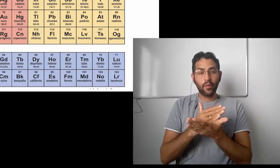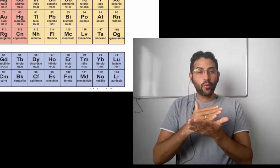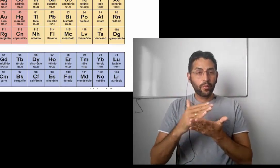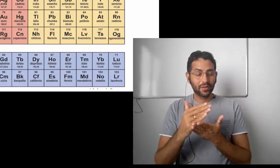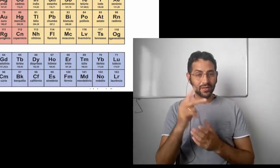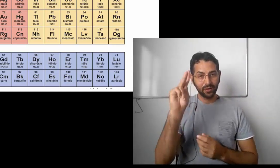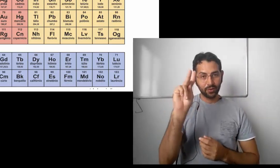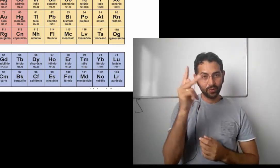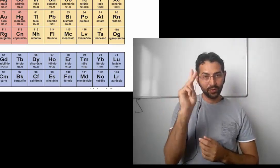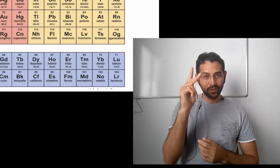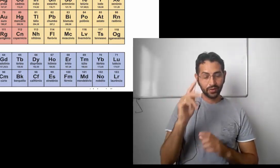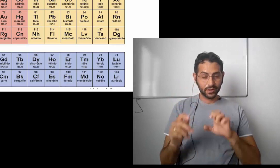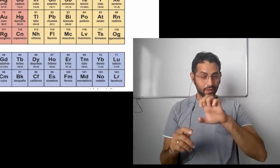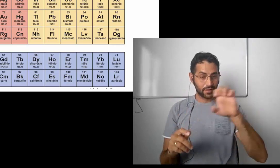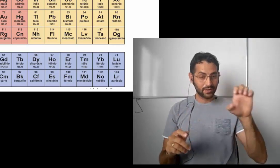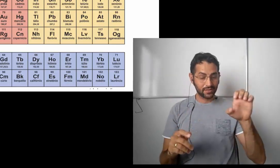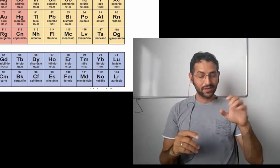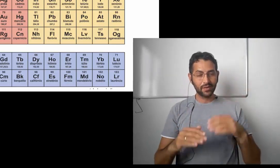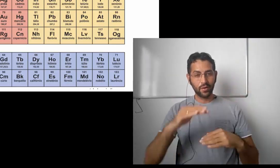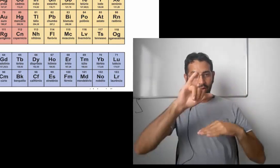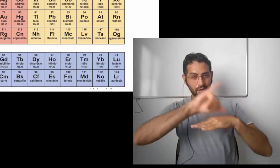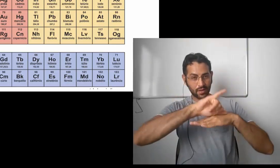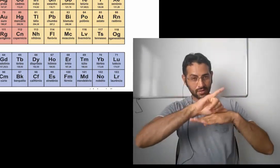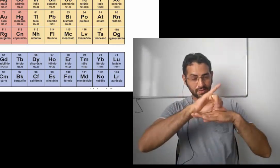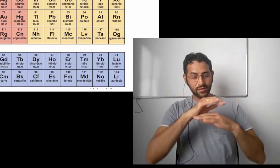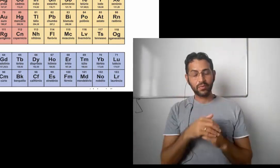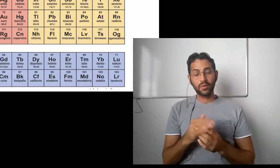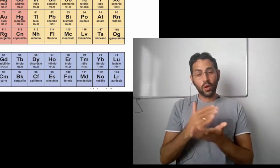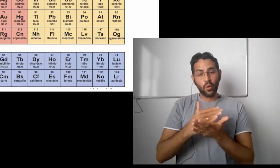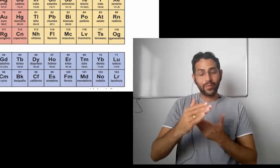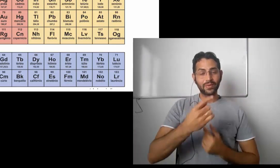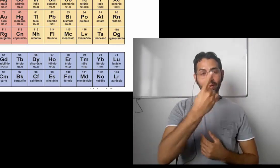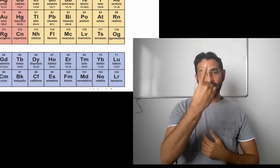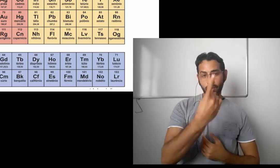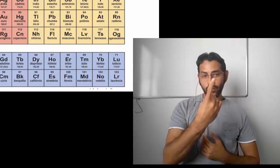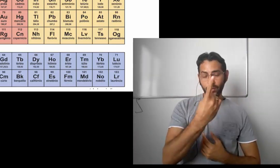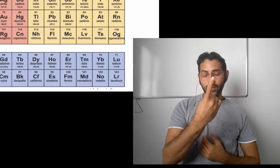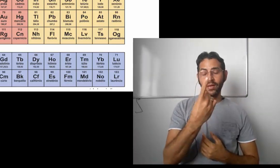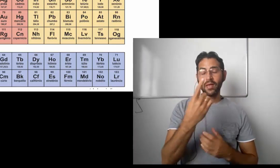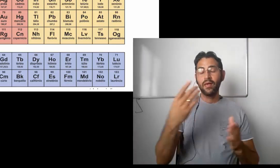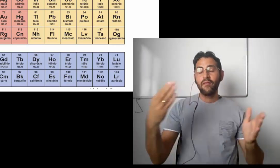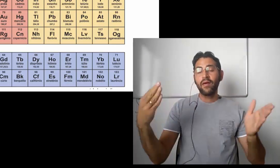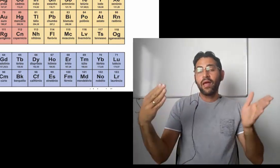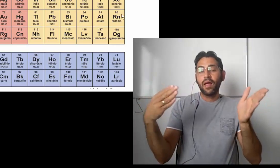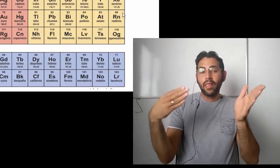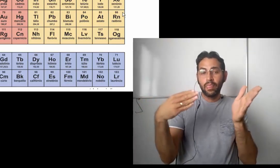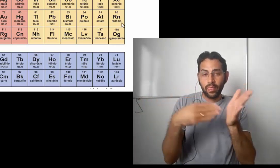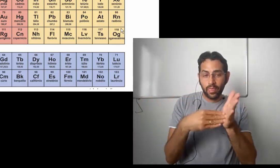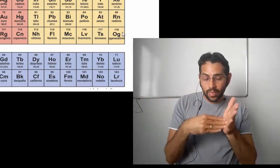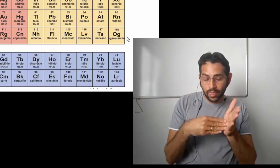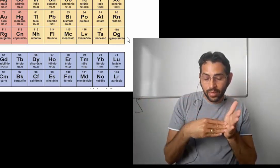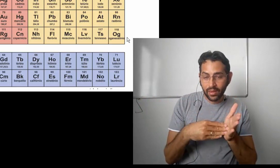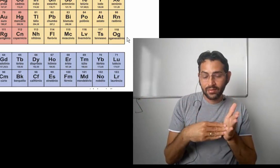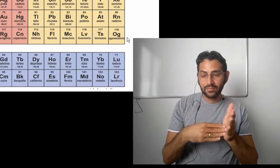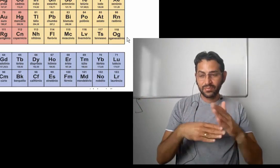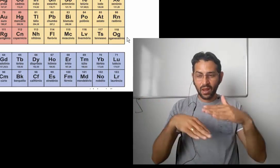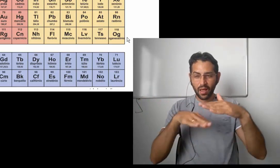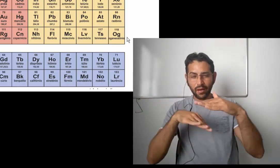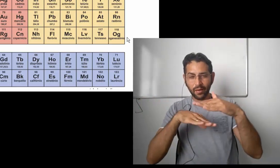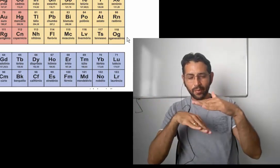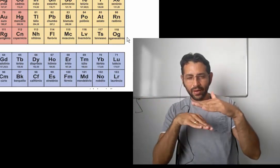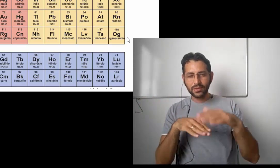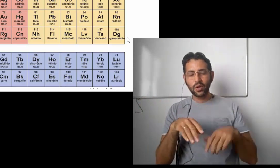inicia no hidrogênio, aqui ó, do lado esquerdo, com o número atômico 1, e